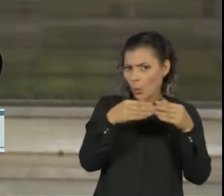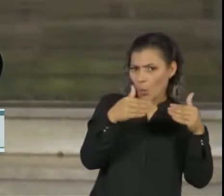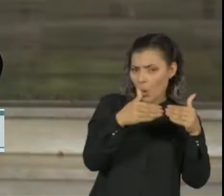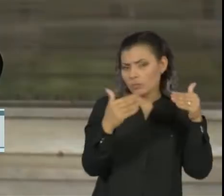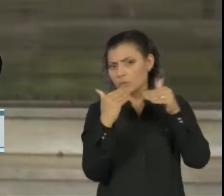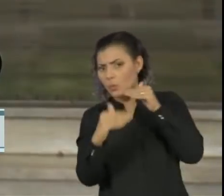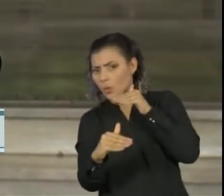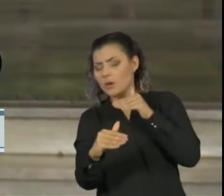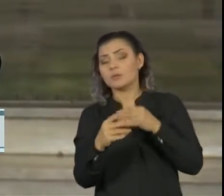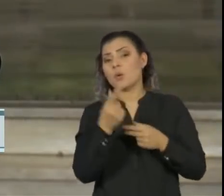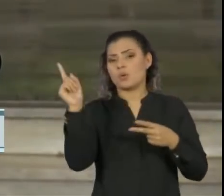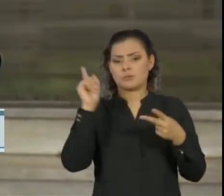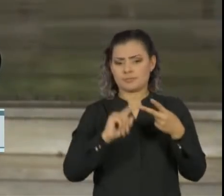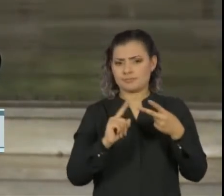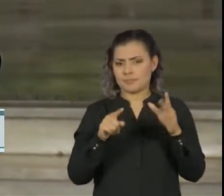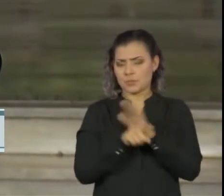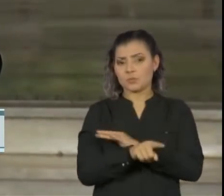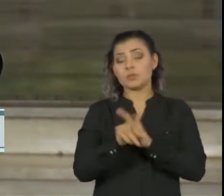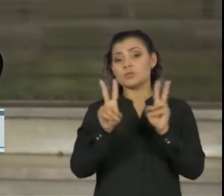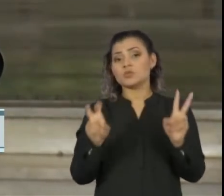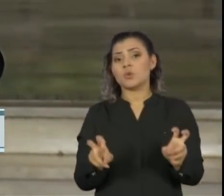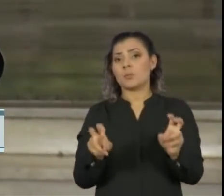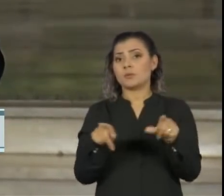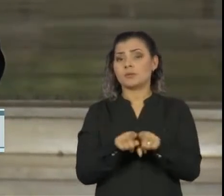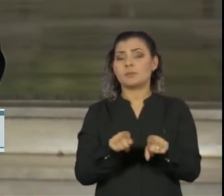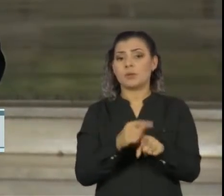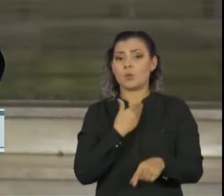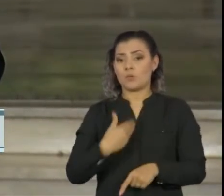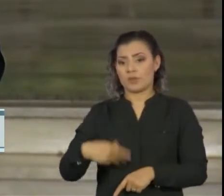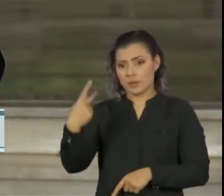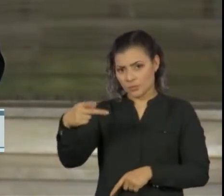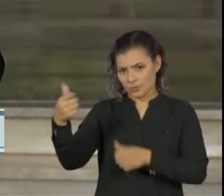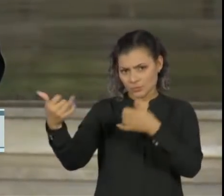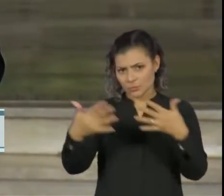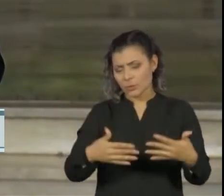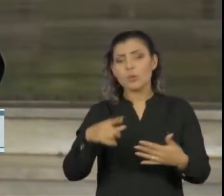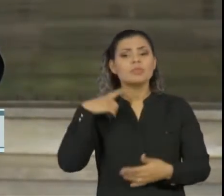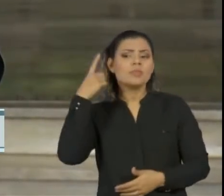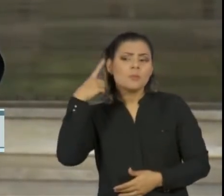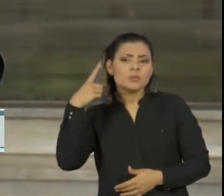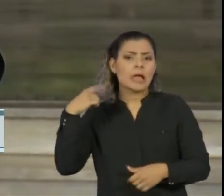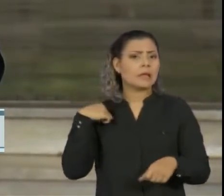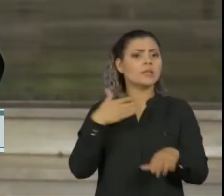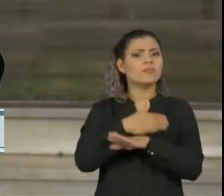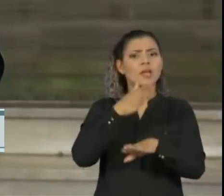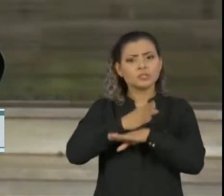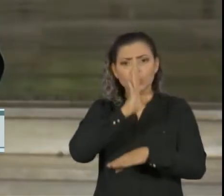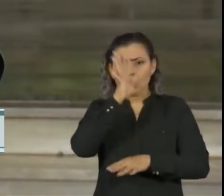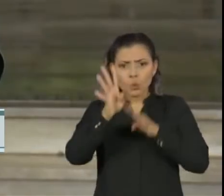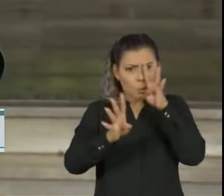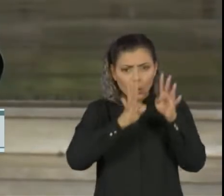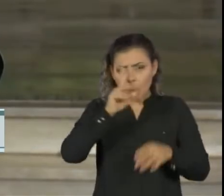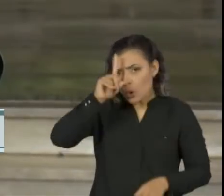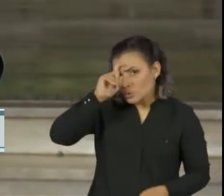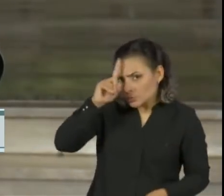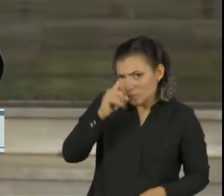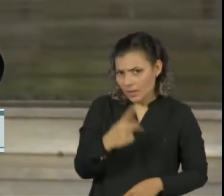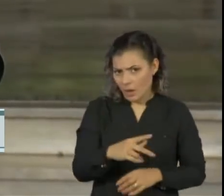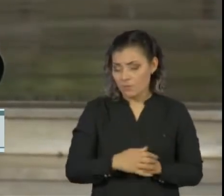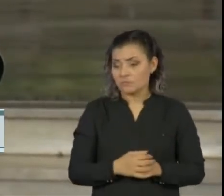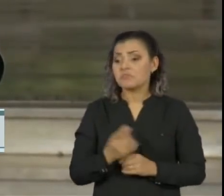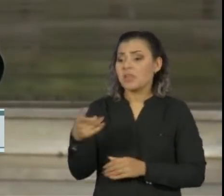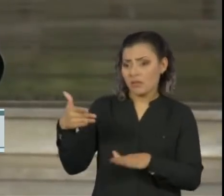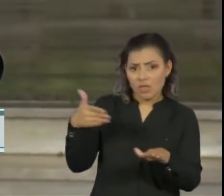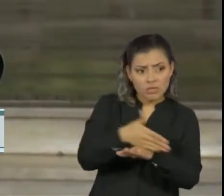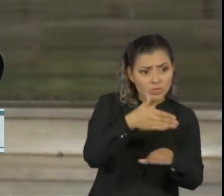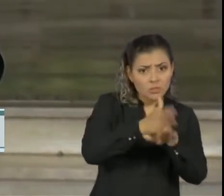E só mais uma perguntinha, é sobre o que o governador tinha dito, dos deputados que invadiram os hospitais de campanha. Aqueles que já